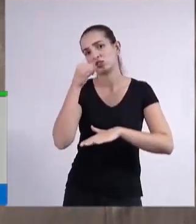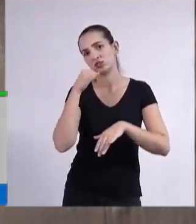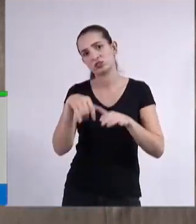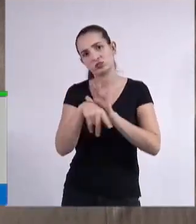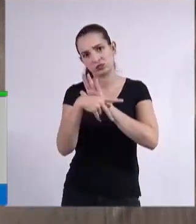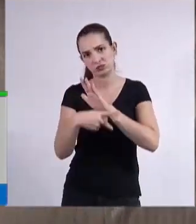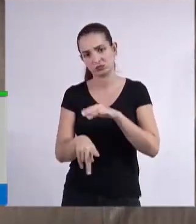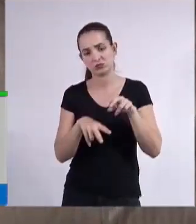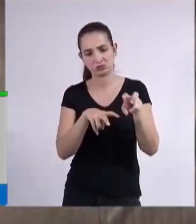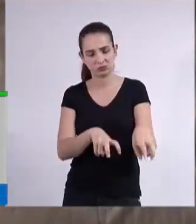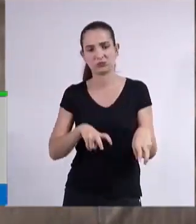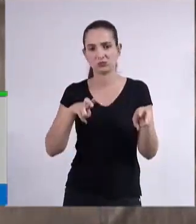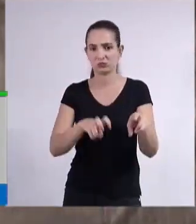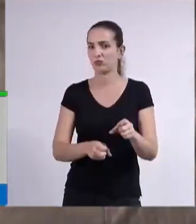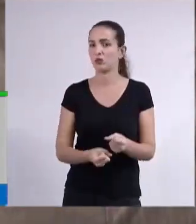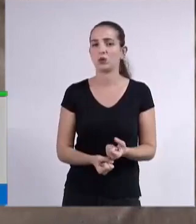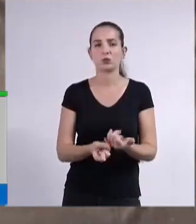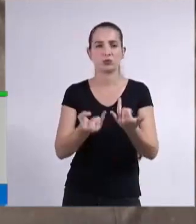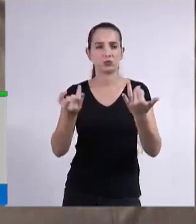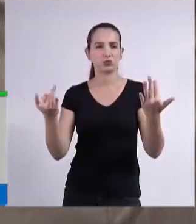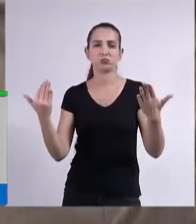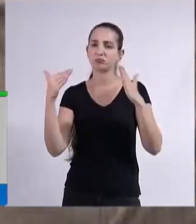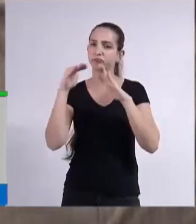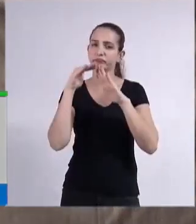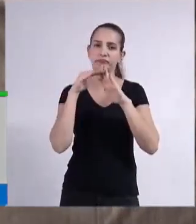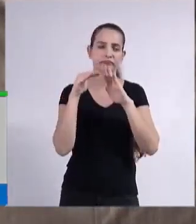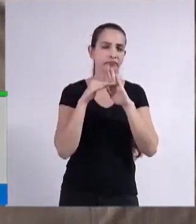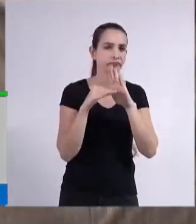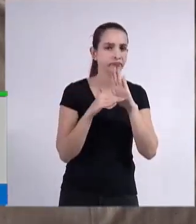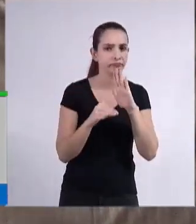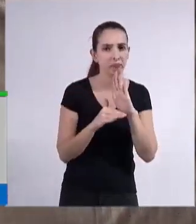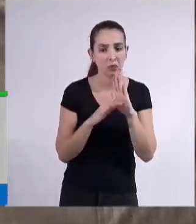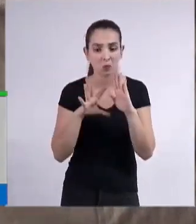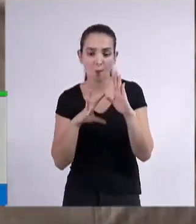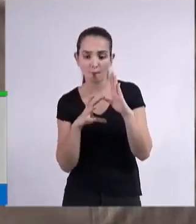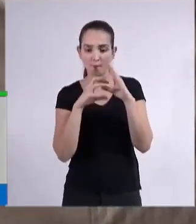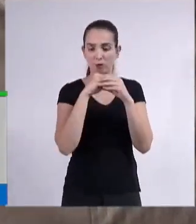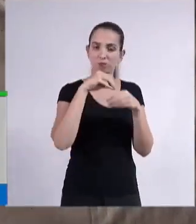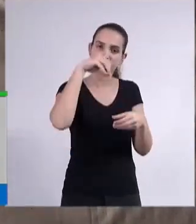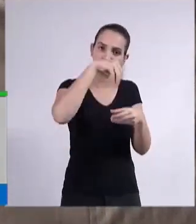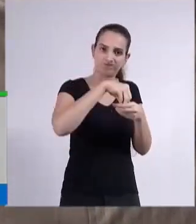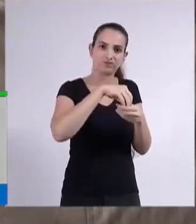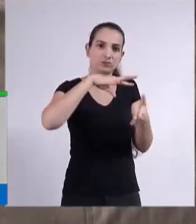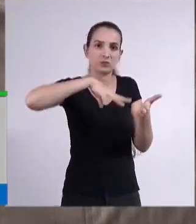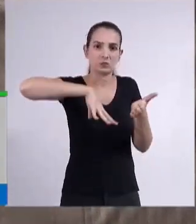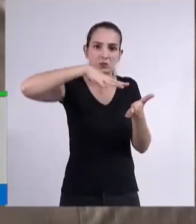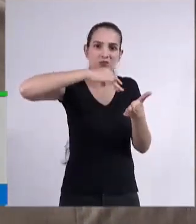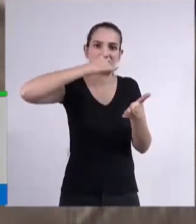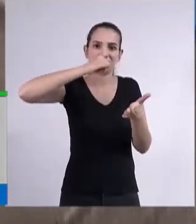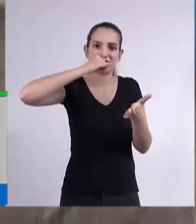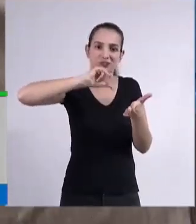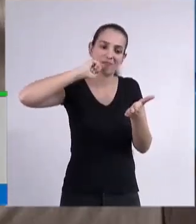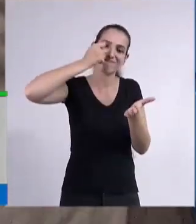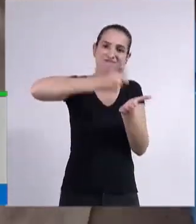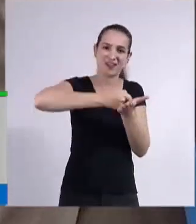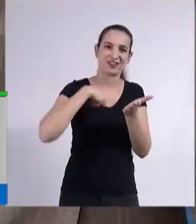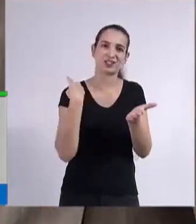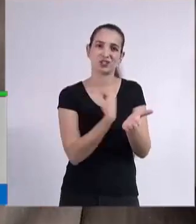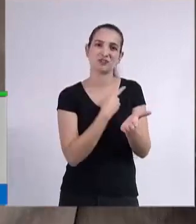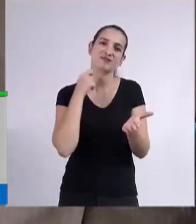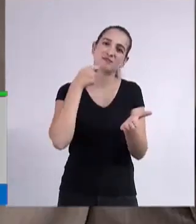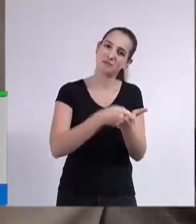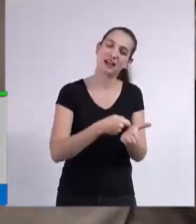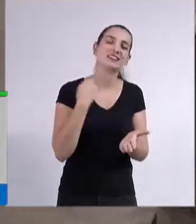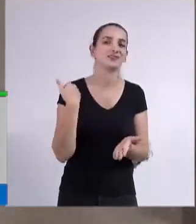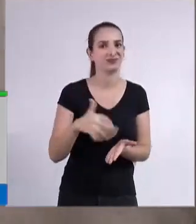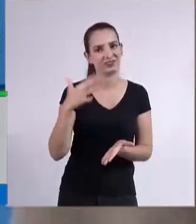rural, uma série de aspectos que estão dentro da conta de energia e toda a população paga. A população inteira